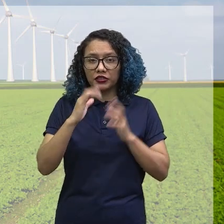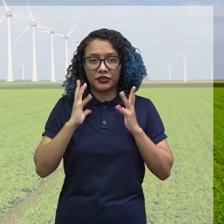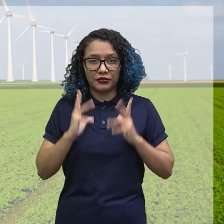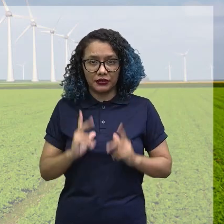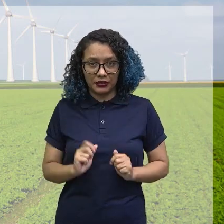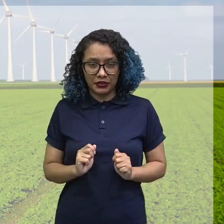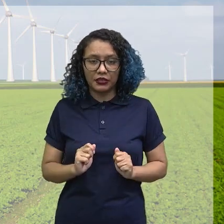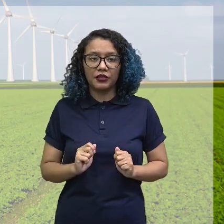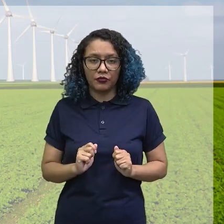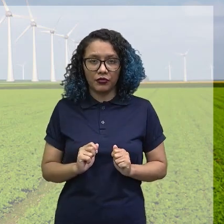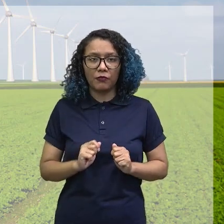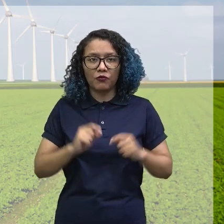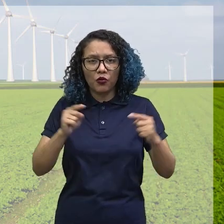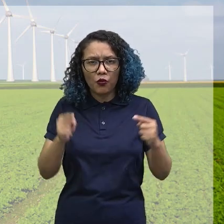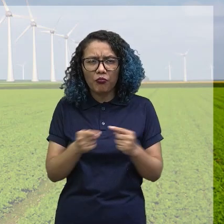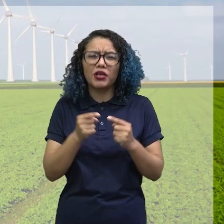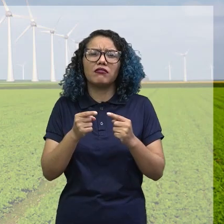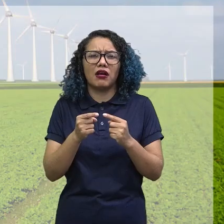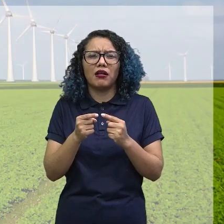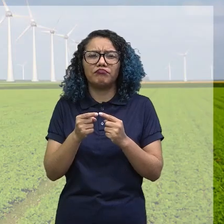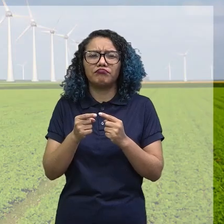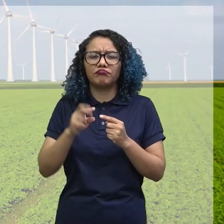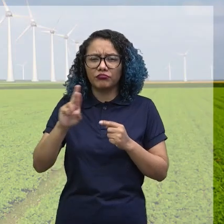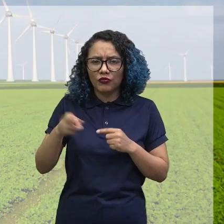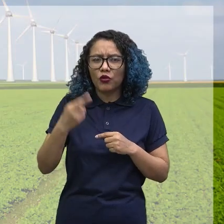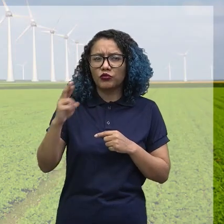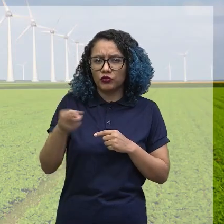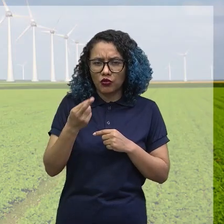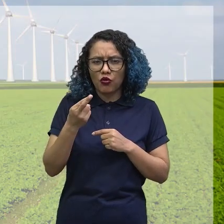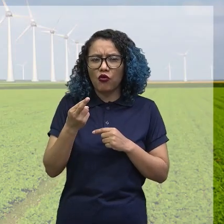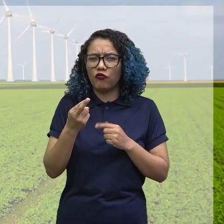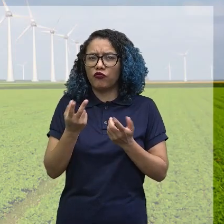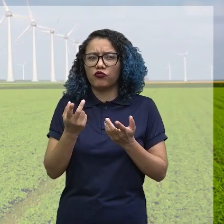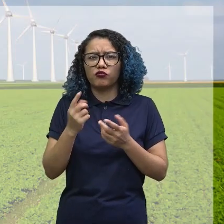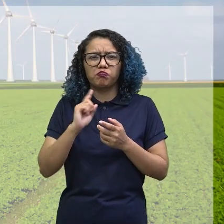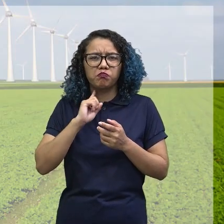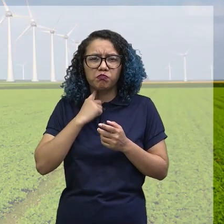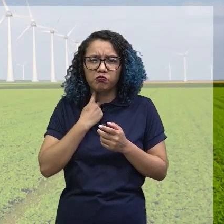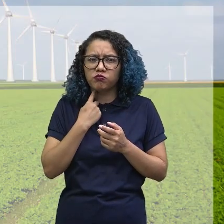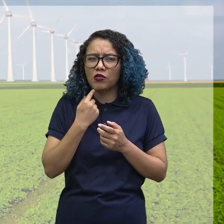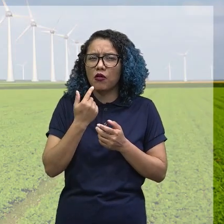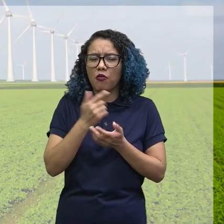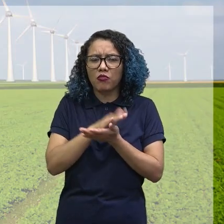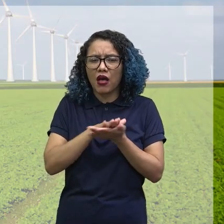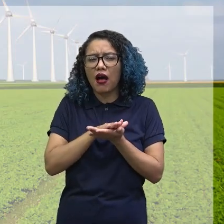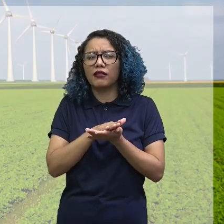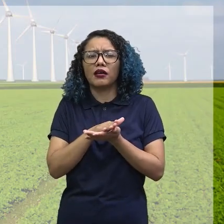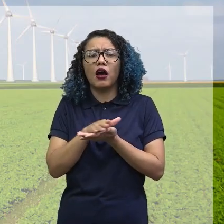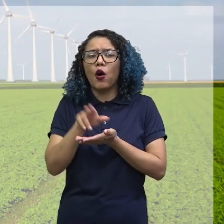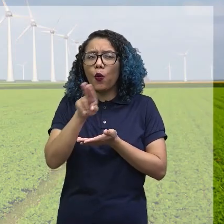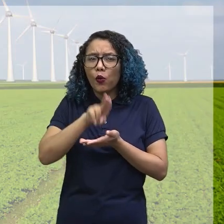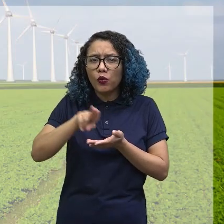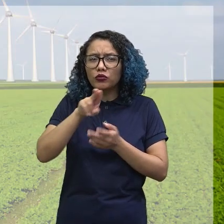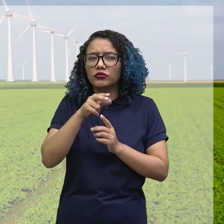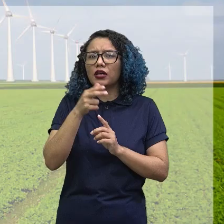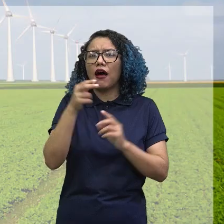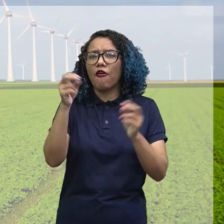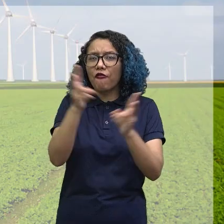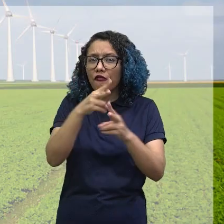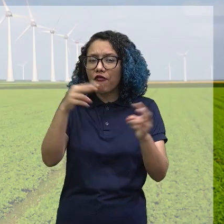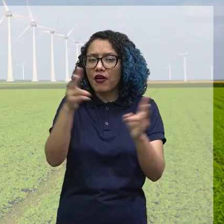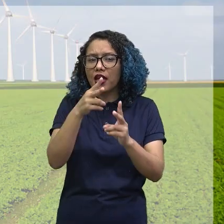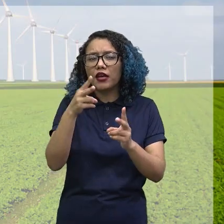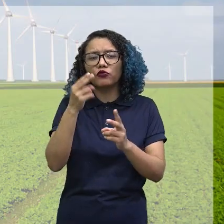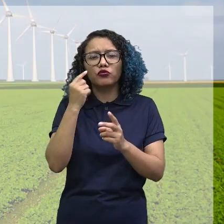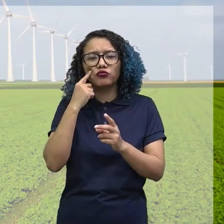limpa que é renovável, né? Não poluente, que é a força extraída dos ventos, né? Com esses aerogeradores